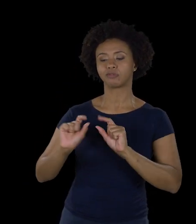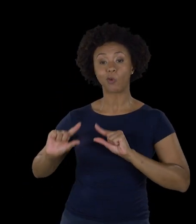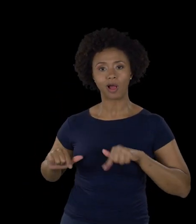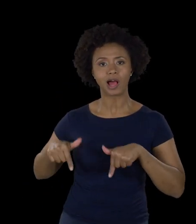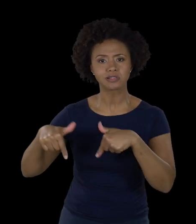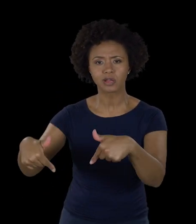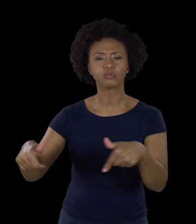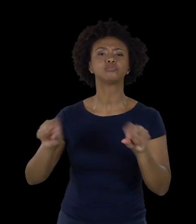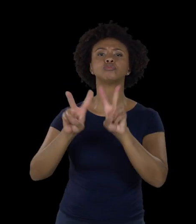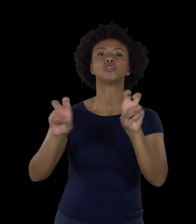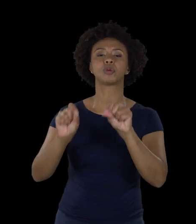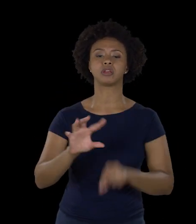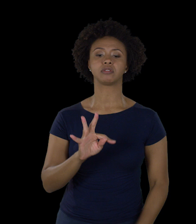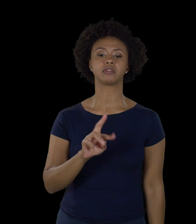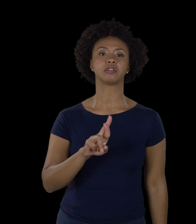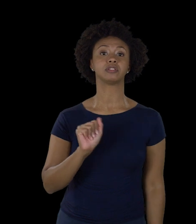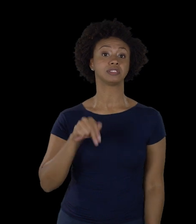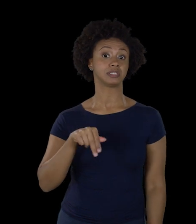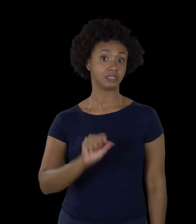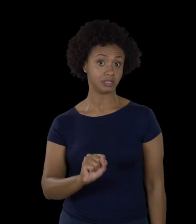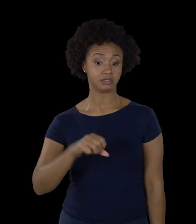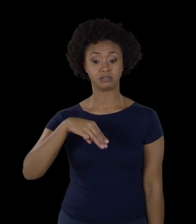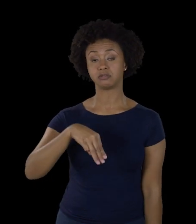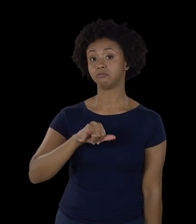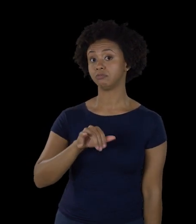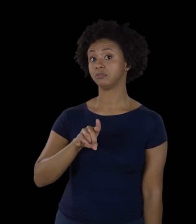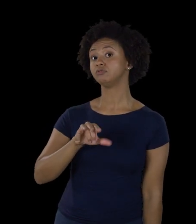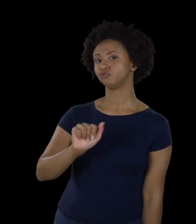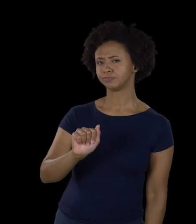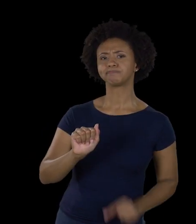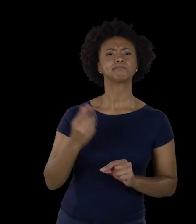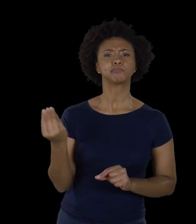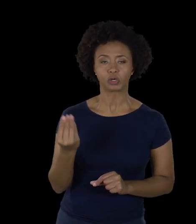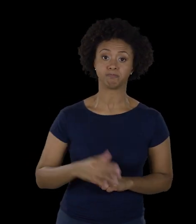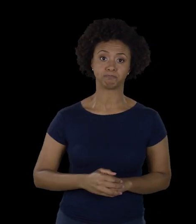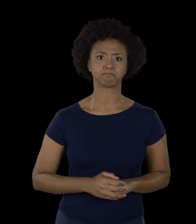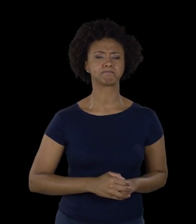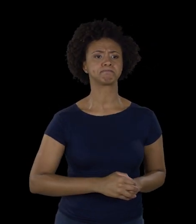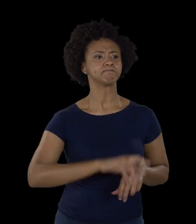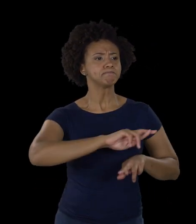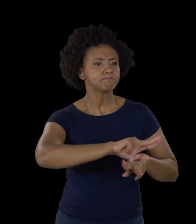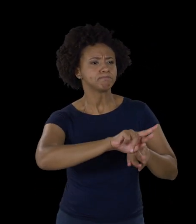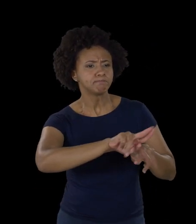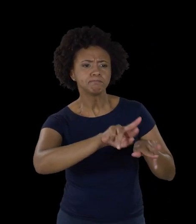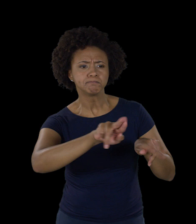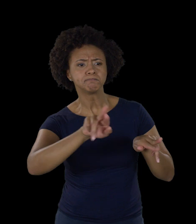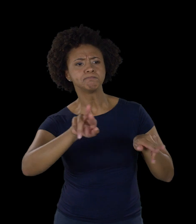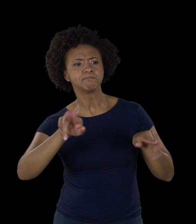gente chama de transmídia, porque através de diferentes produtos a gente